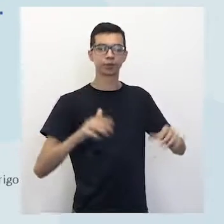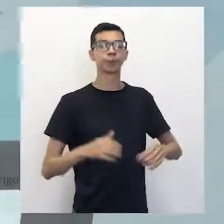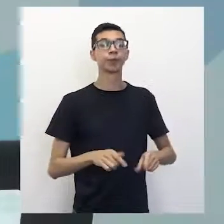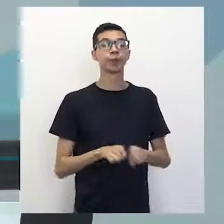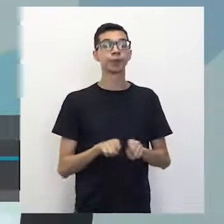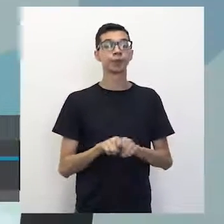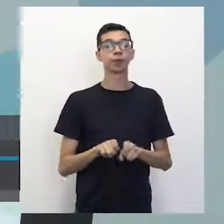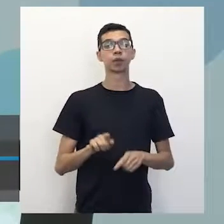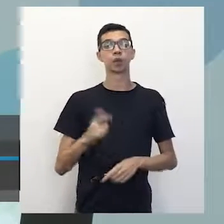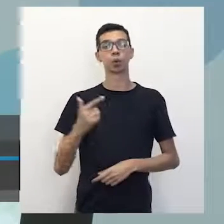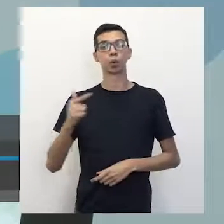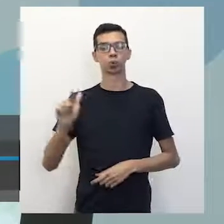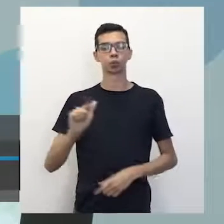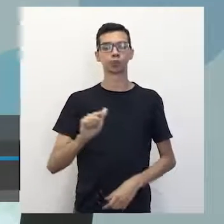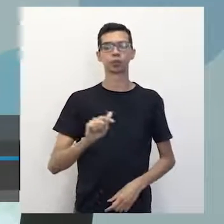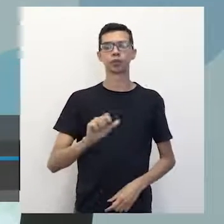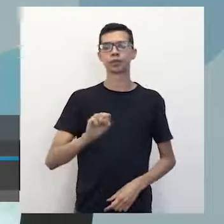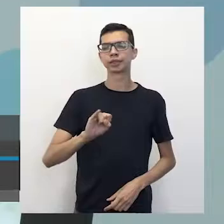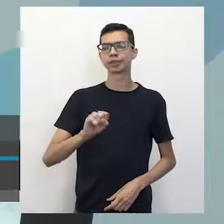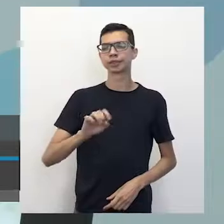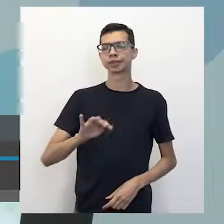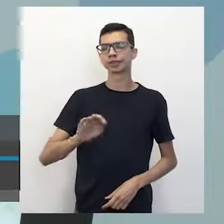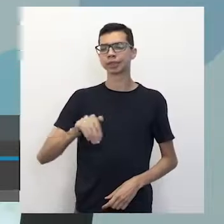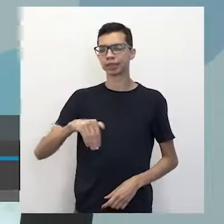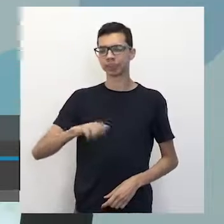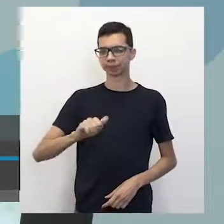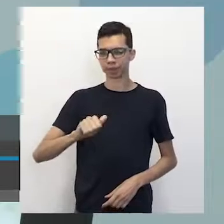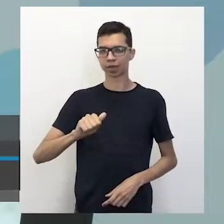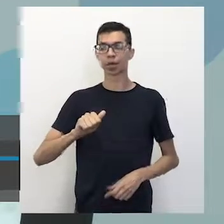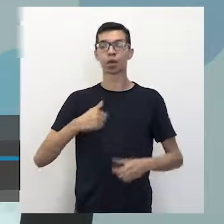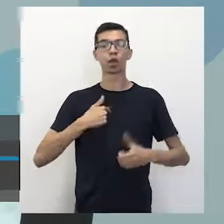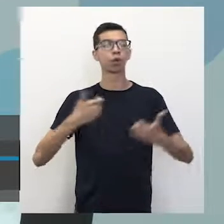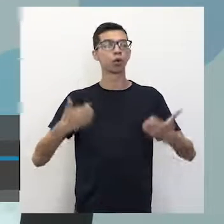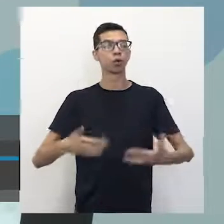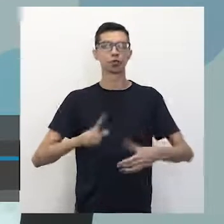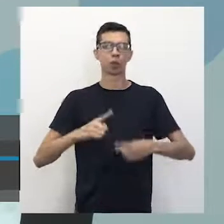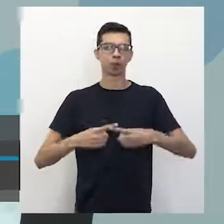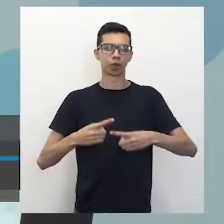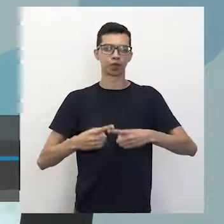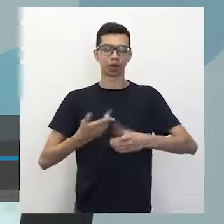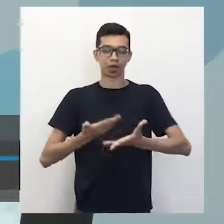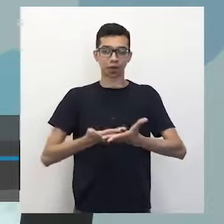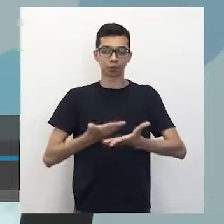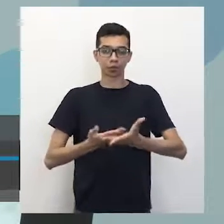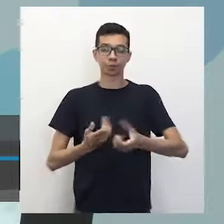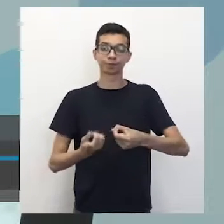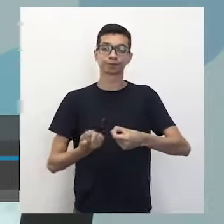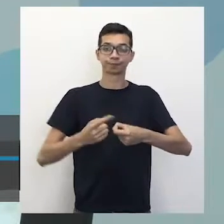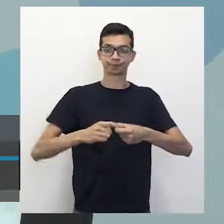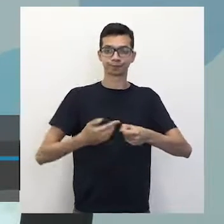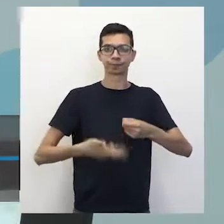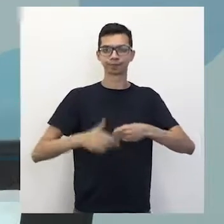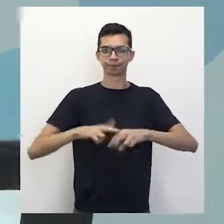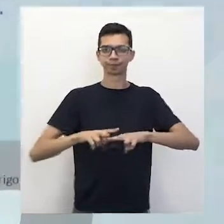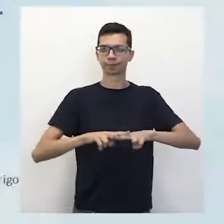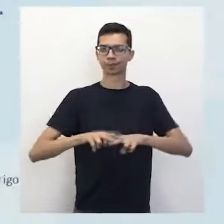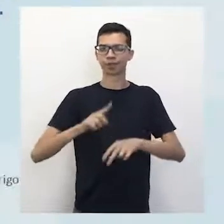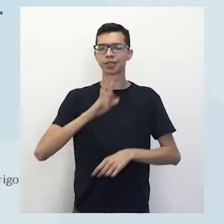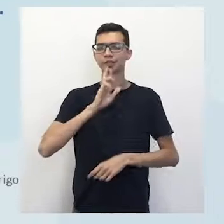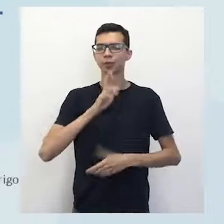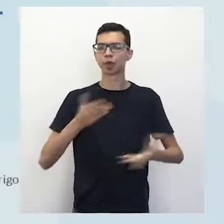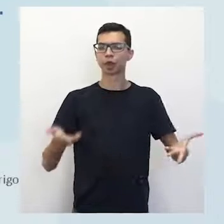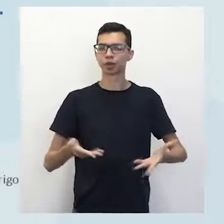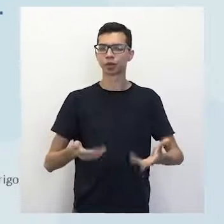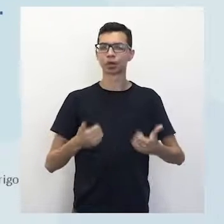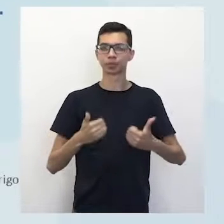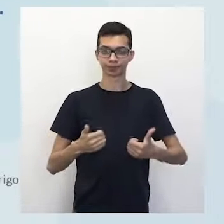nem explicar, porque como é uma aula de retomada, eu vou deixar essa pergunta para vocês responderem aí. Vamos lá?